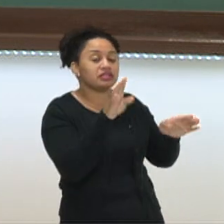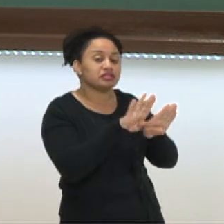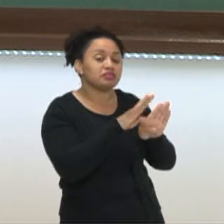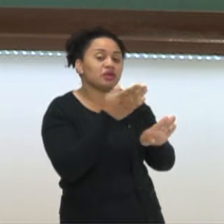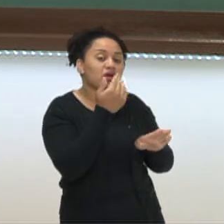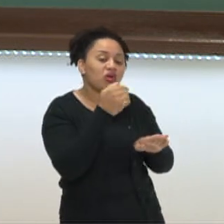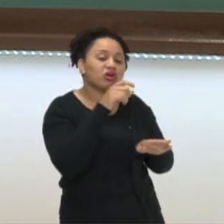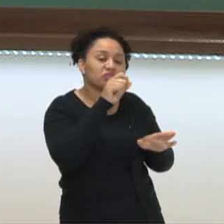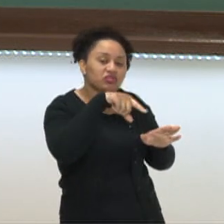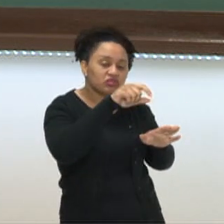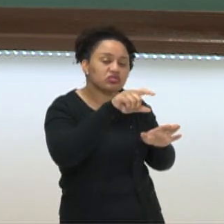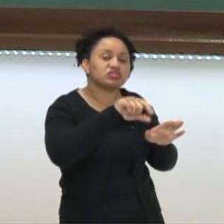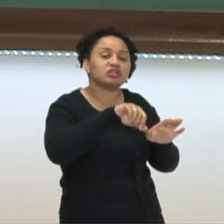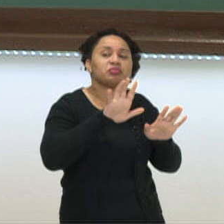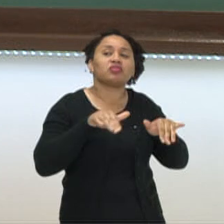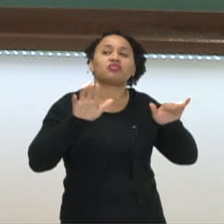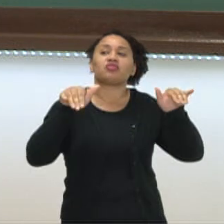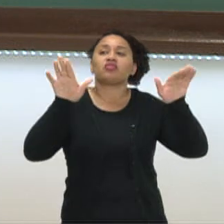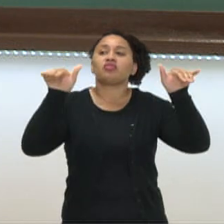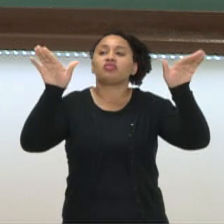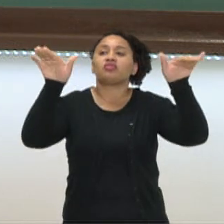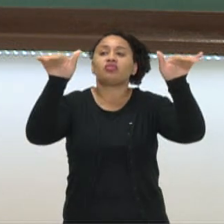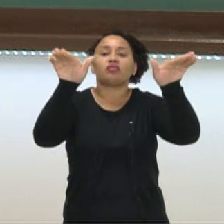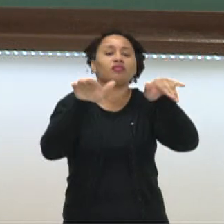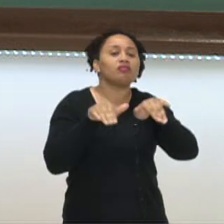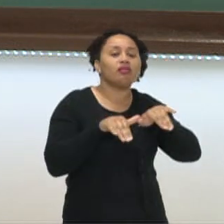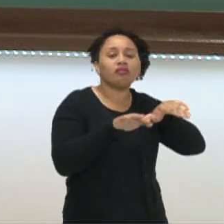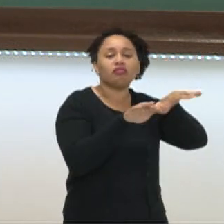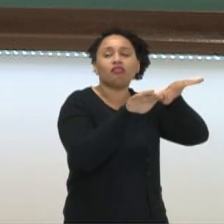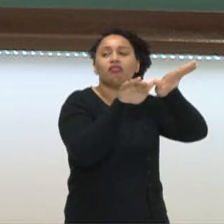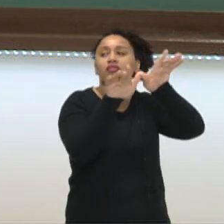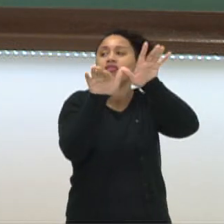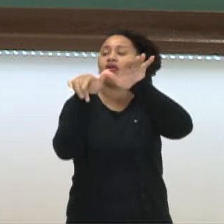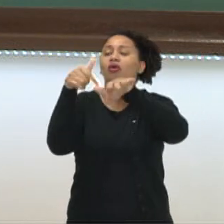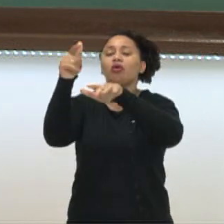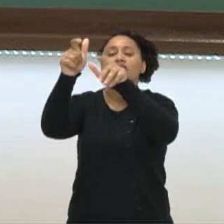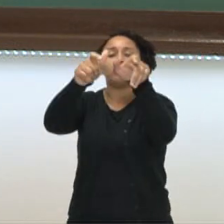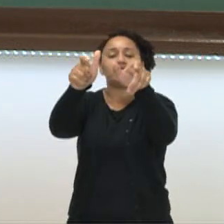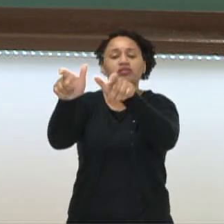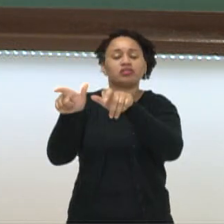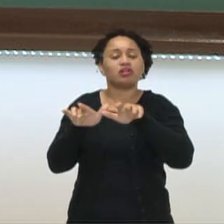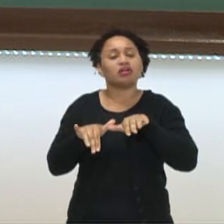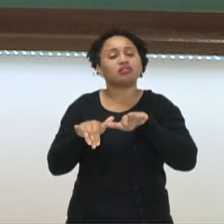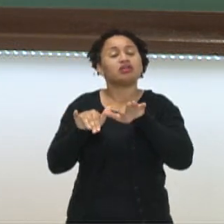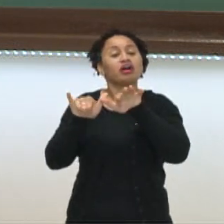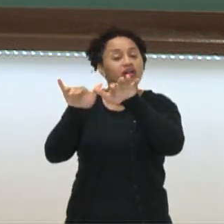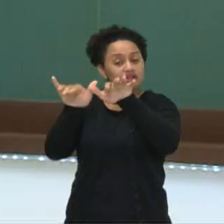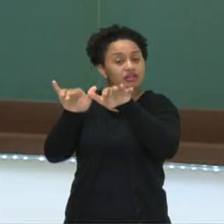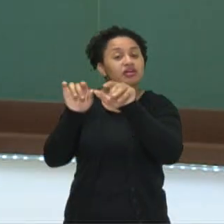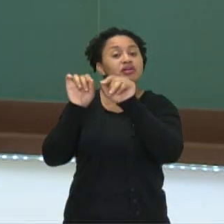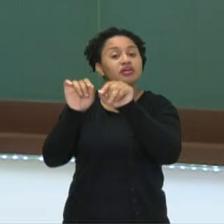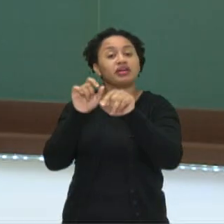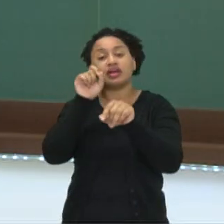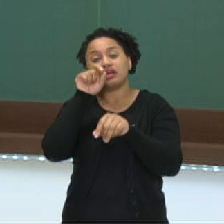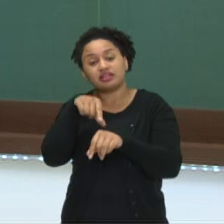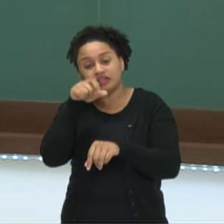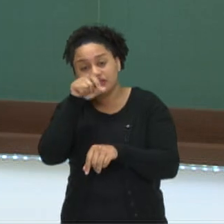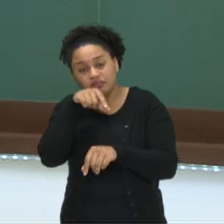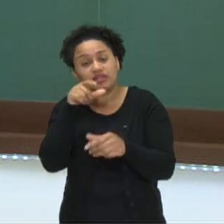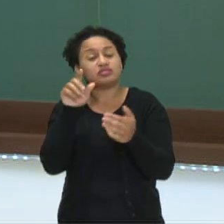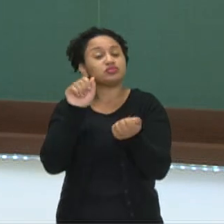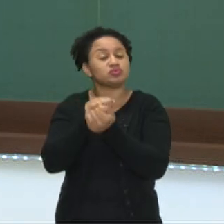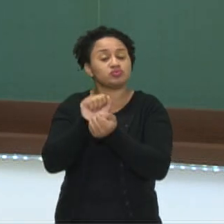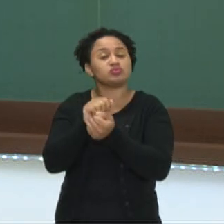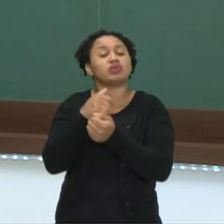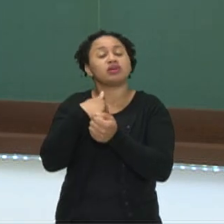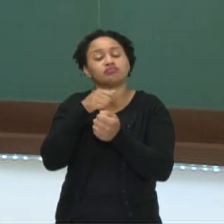se alimenta, depois ele vai voar, vai para outras terras longínquas e ele vai levar aquelas sementes.